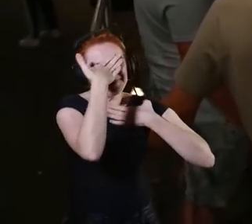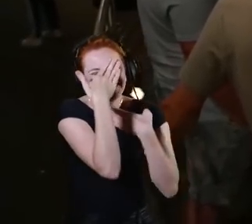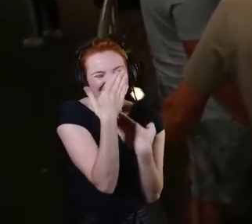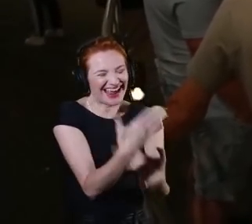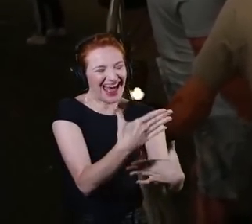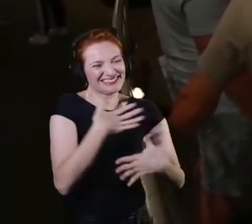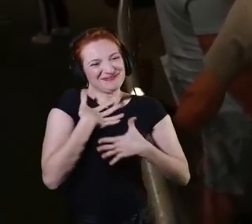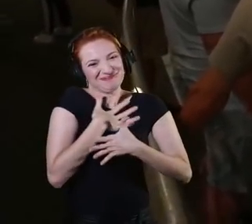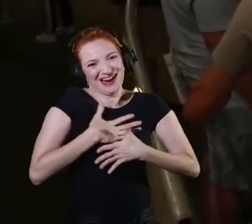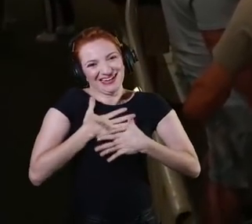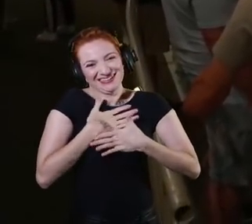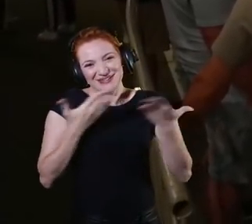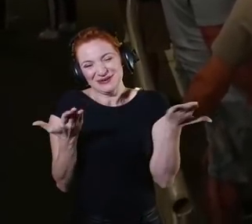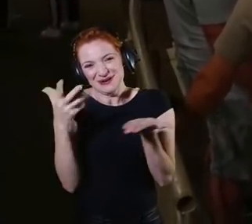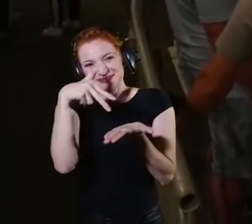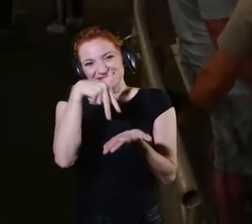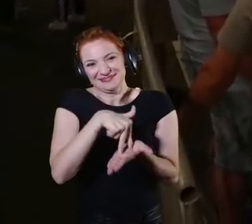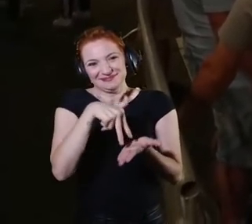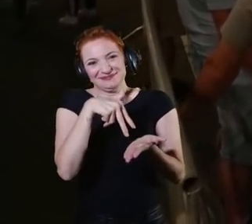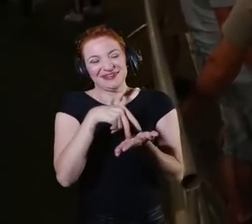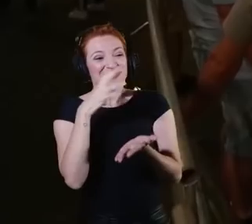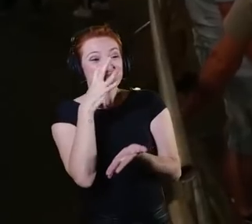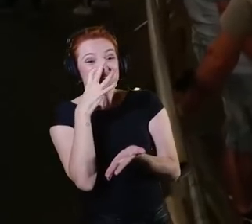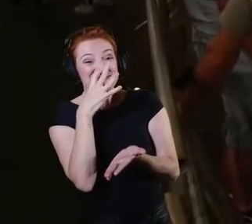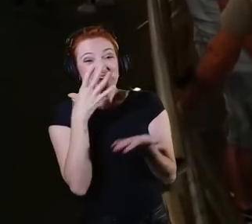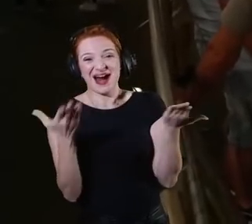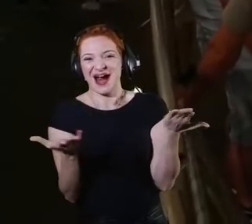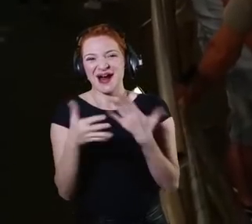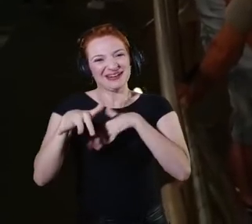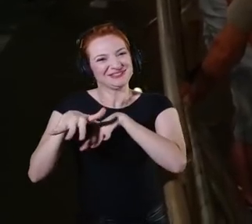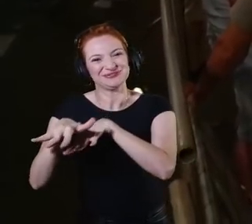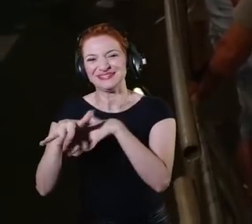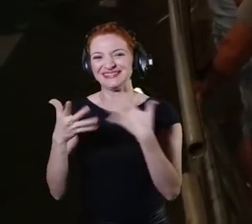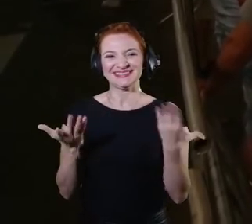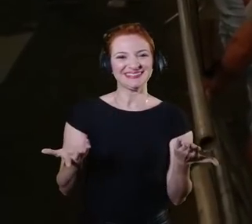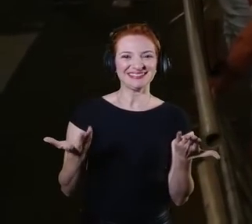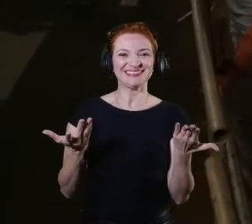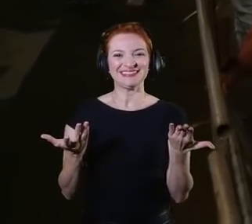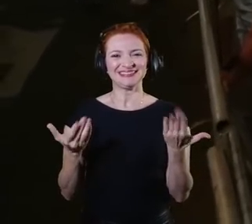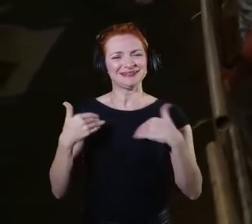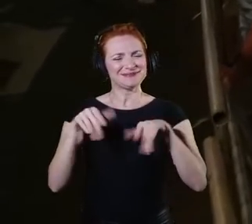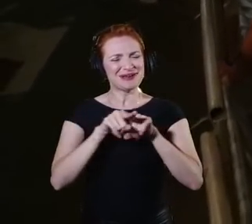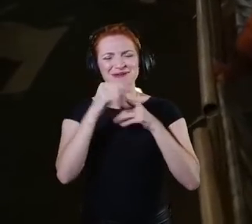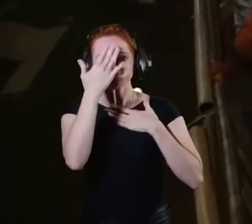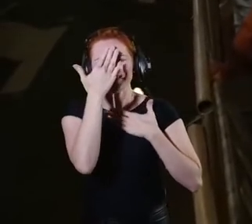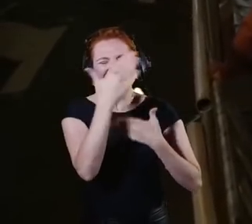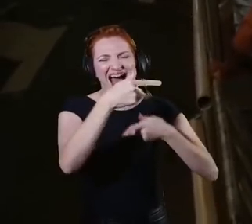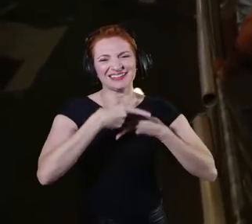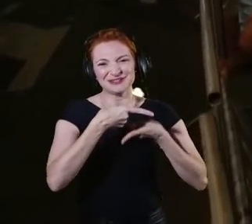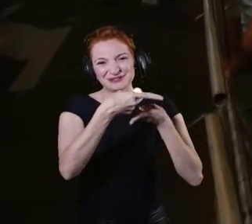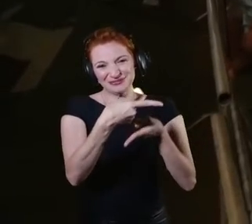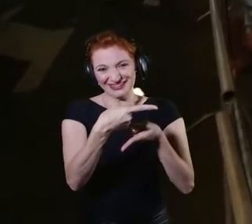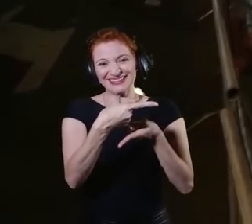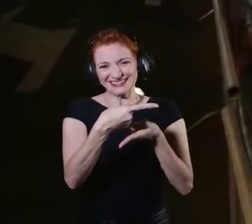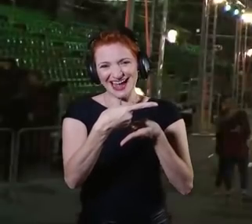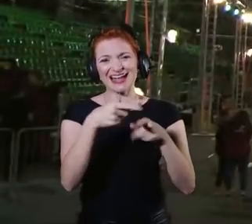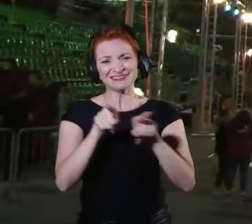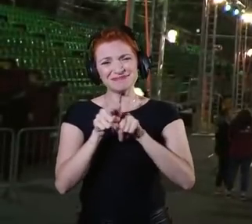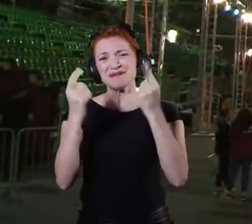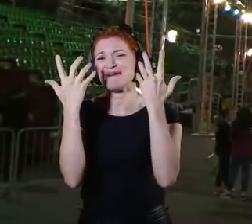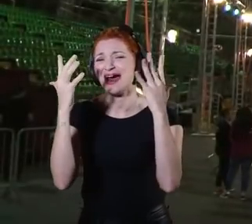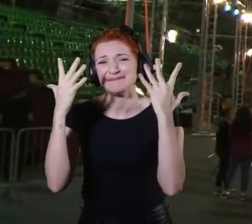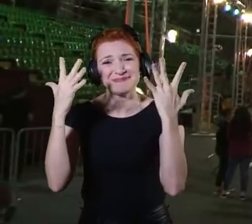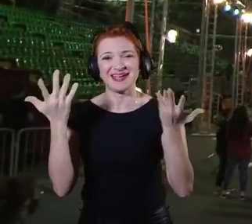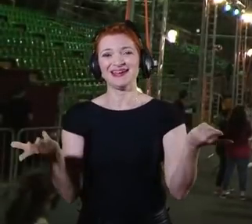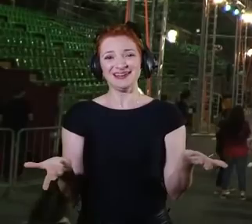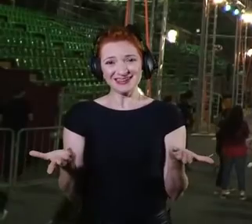aqui com vocês hoje, prestigiando esse desfile, esse espetáculo, né? Agradeço o convite para fazer parte, parabenizo